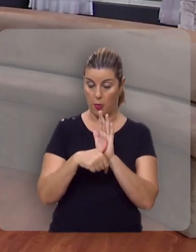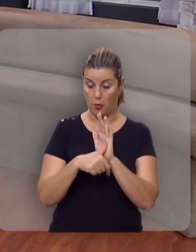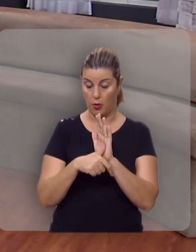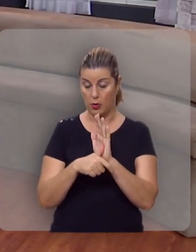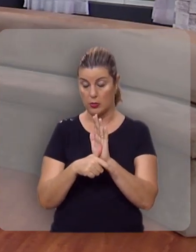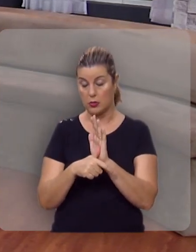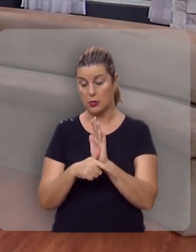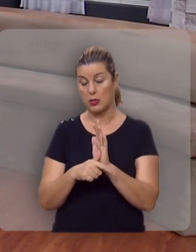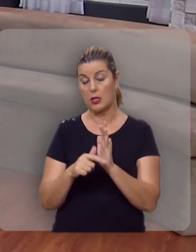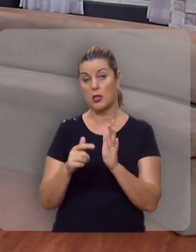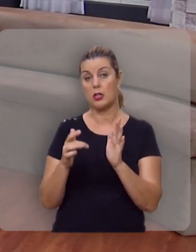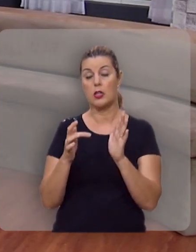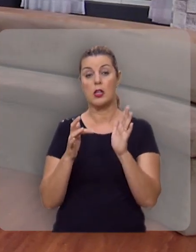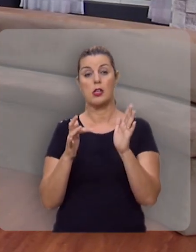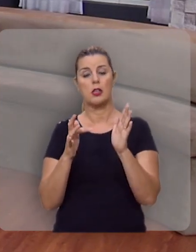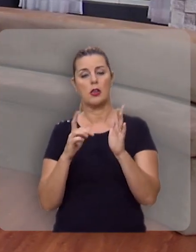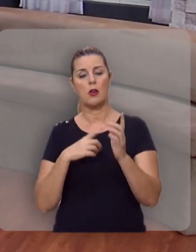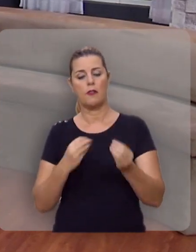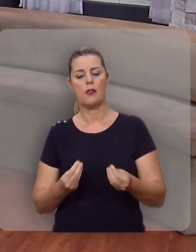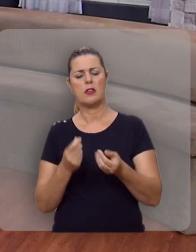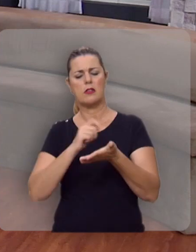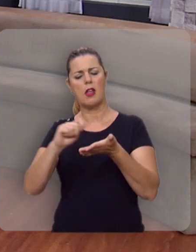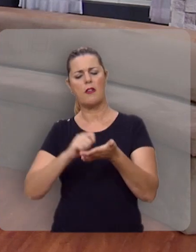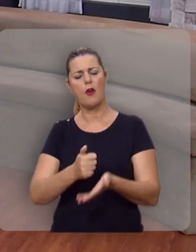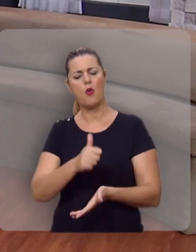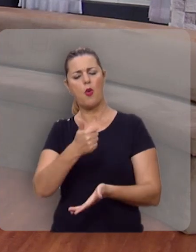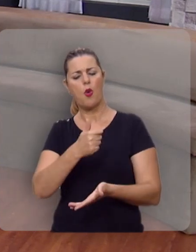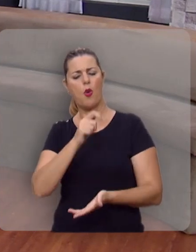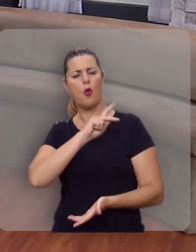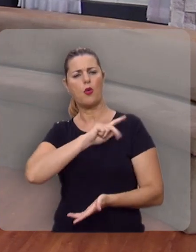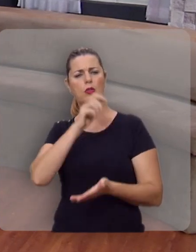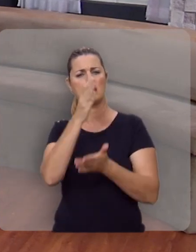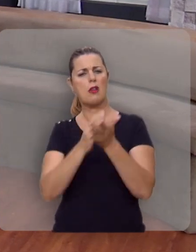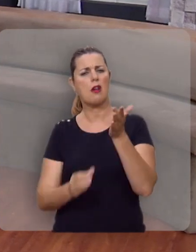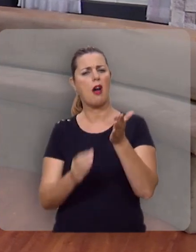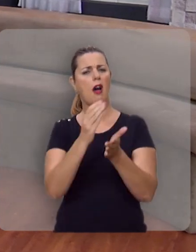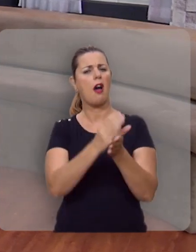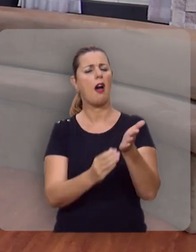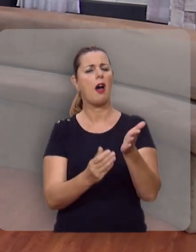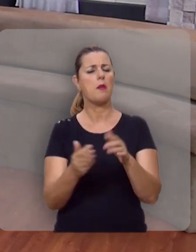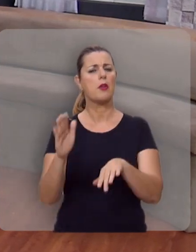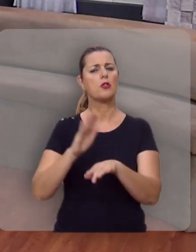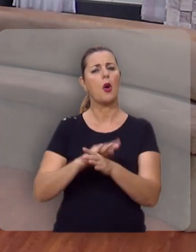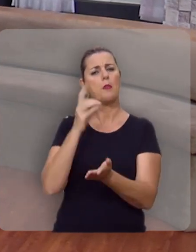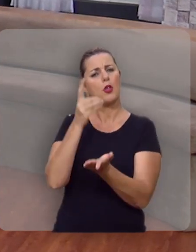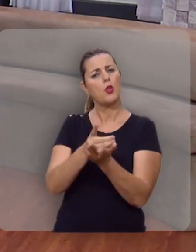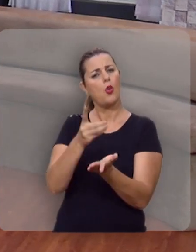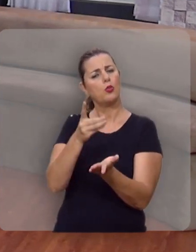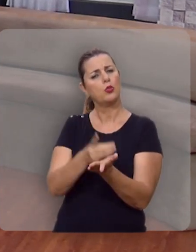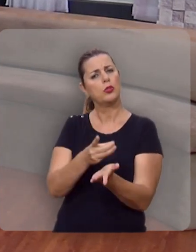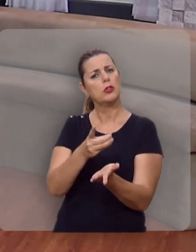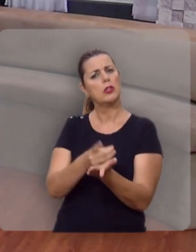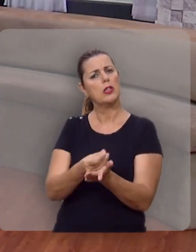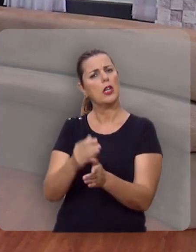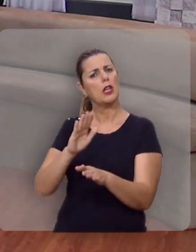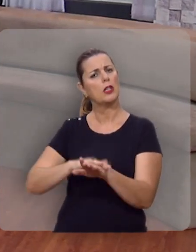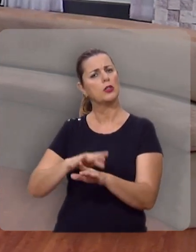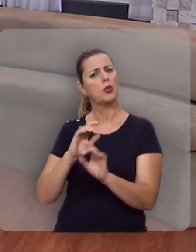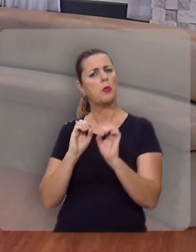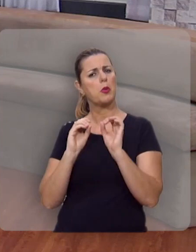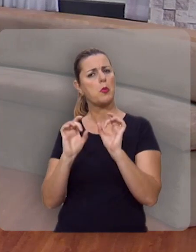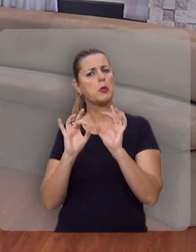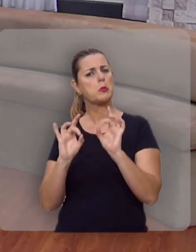ele dedicou 11 capítulos à parte doutrinária, ao conteúdo da